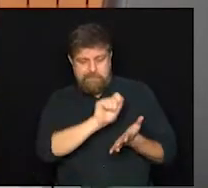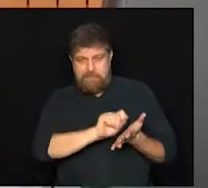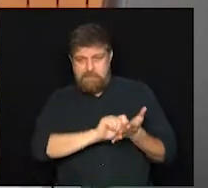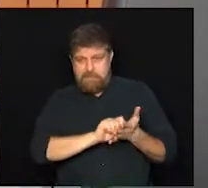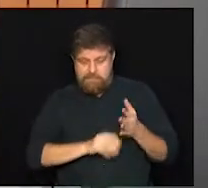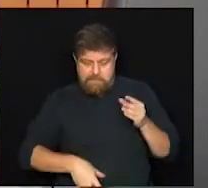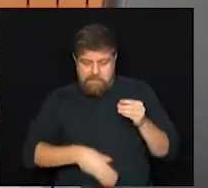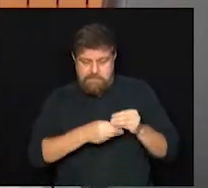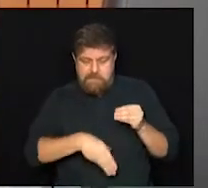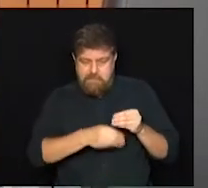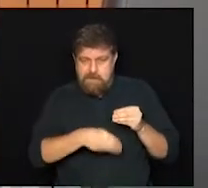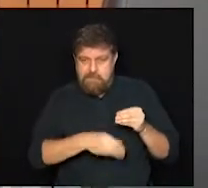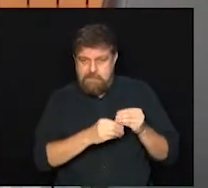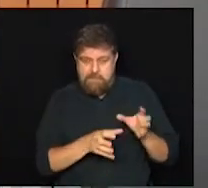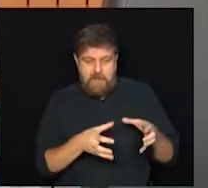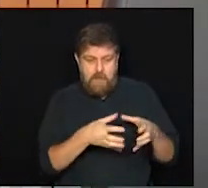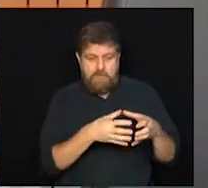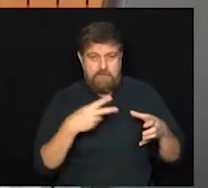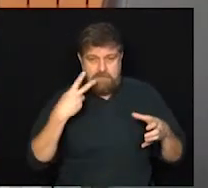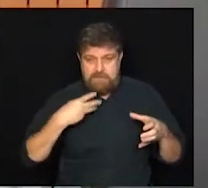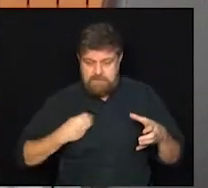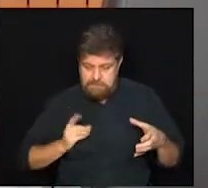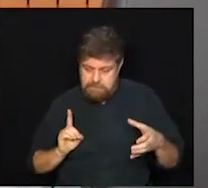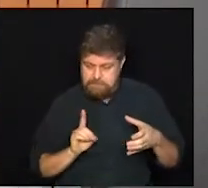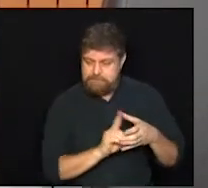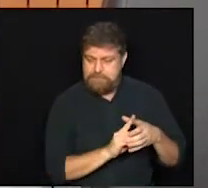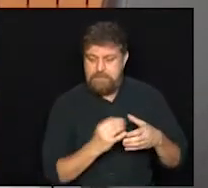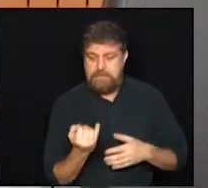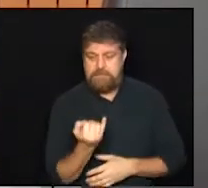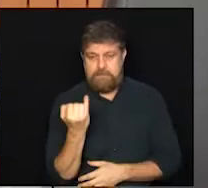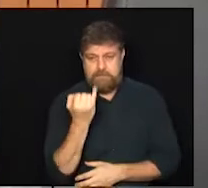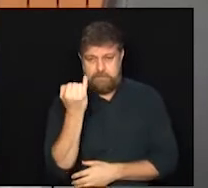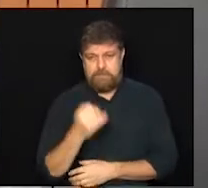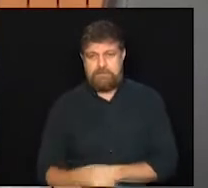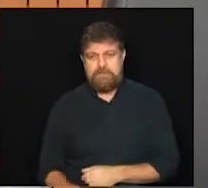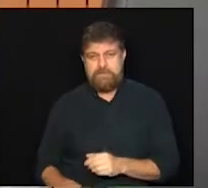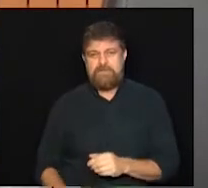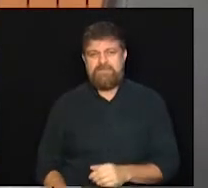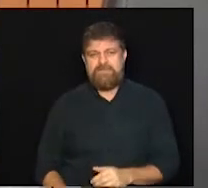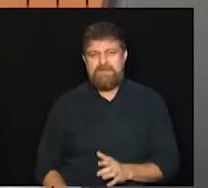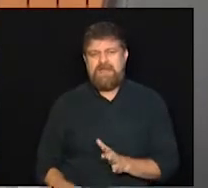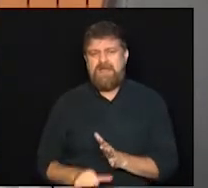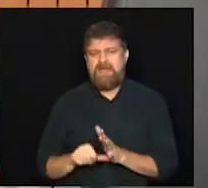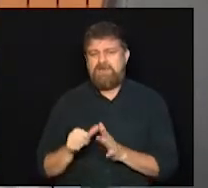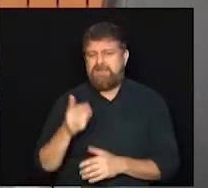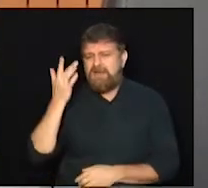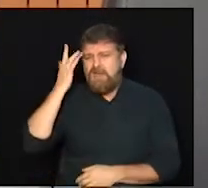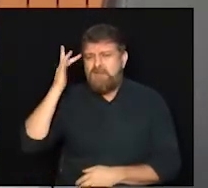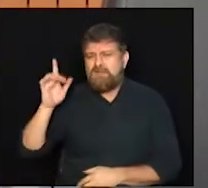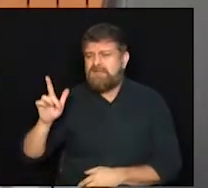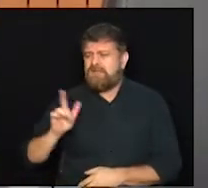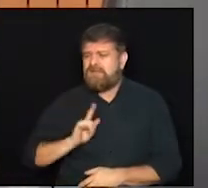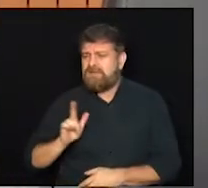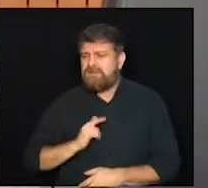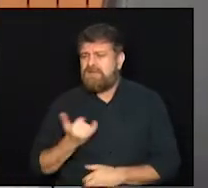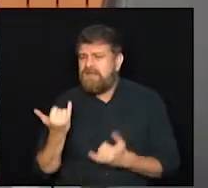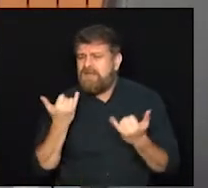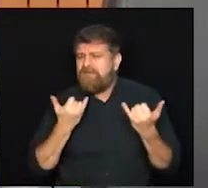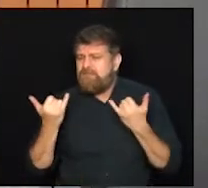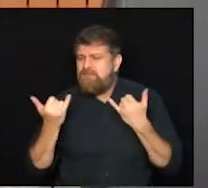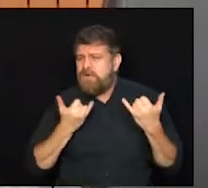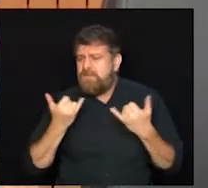juntar aqui a nossa comissão, é importante, né? A primeira, eu não sei se existem dados, né,